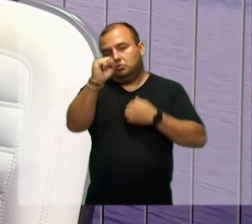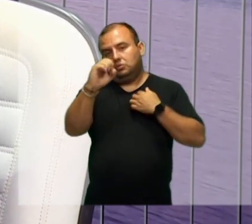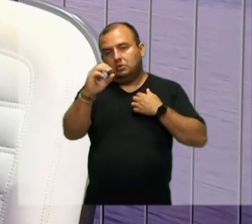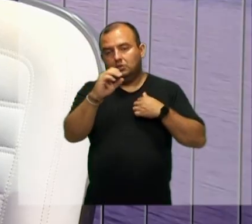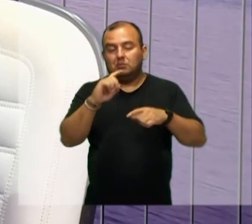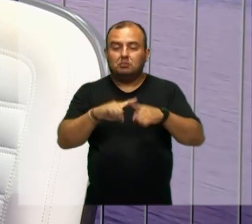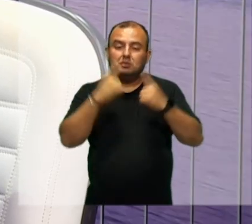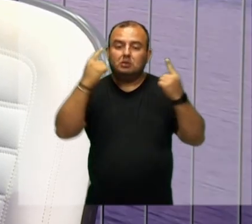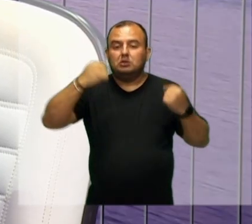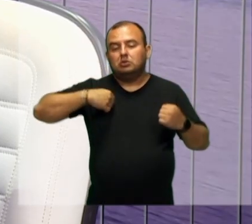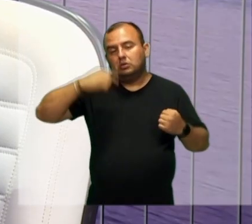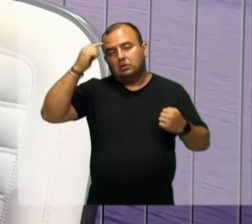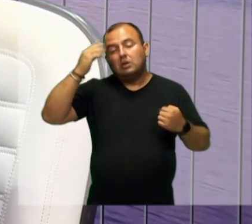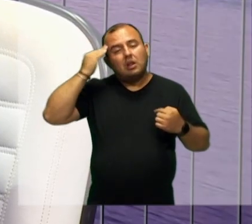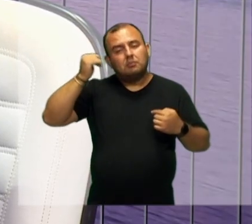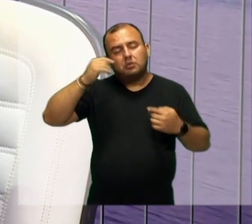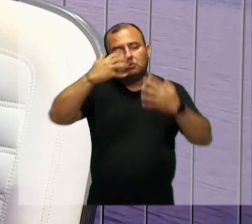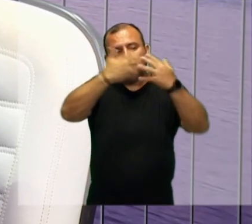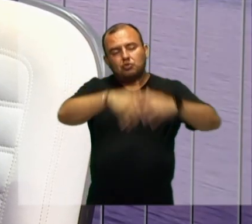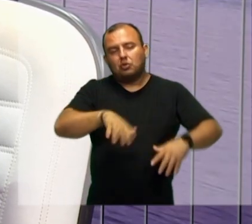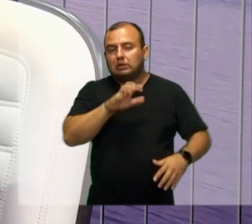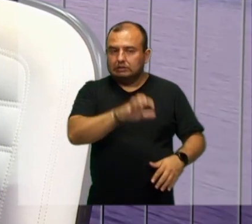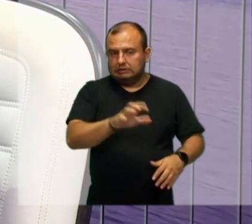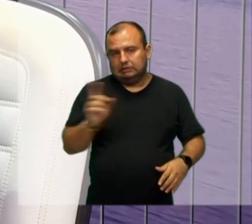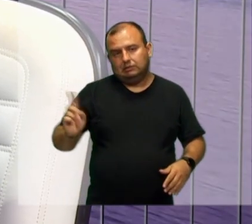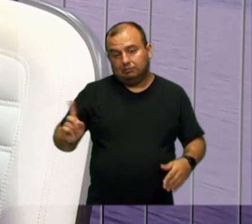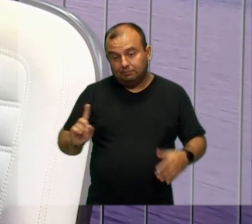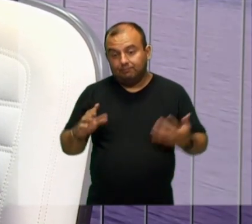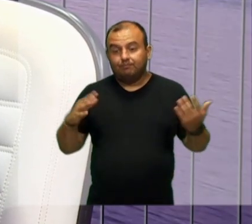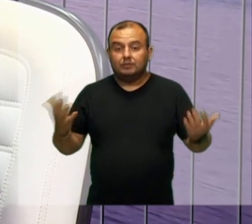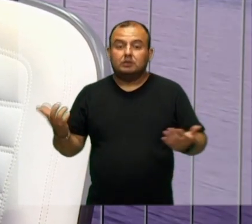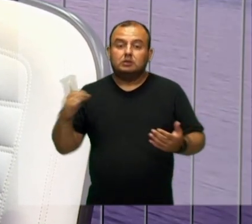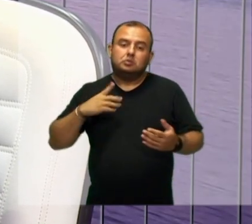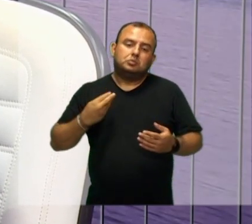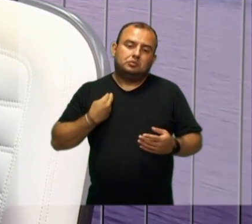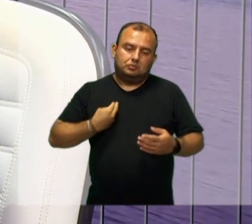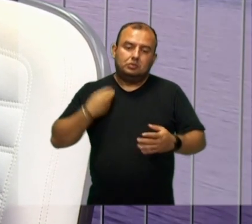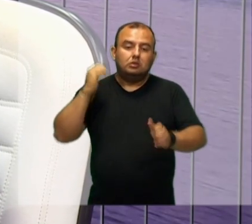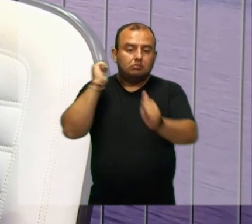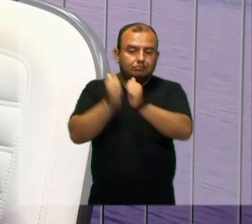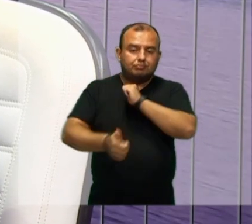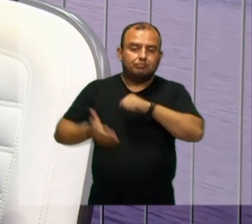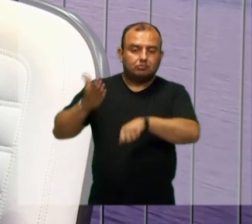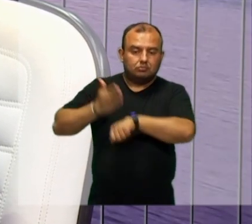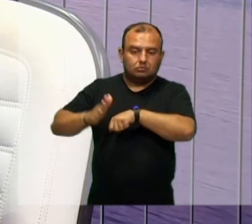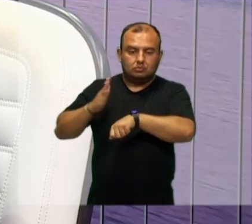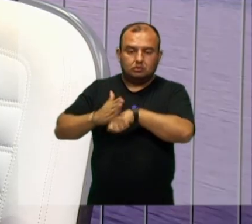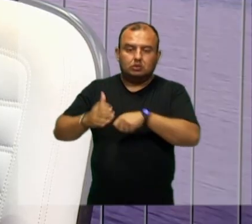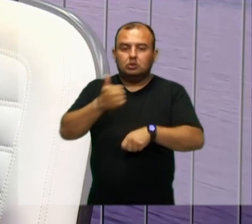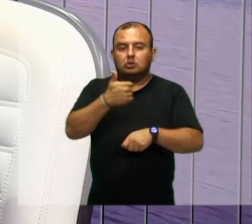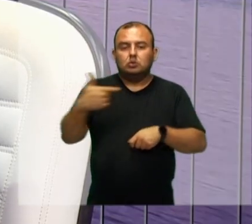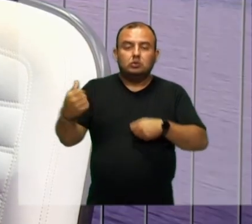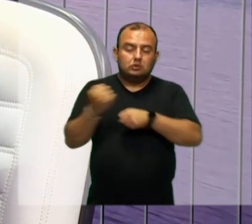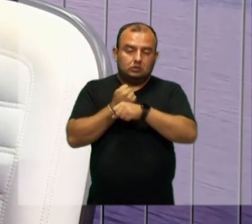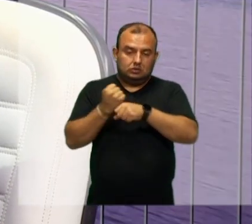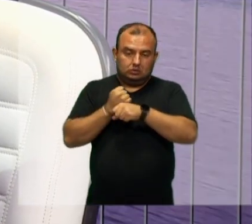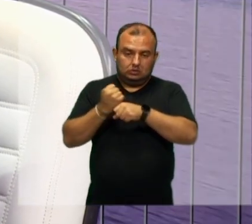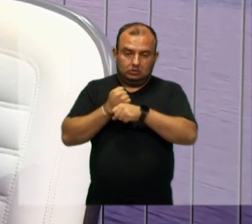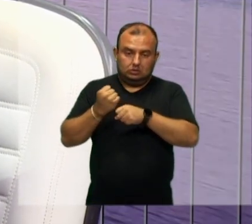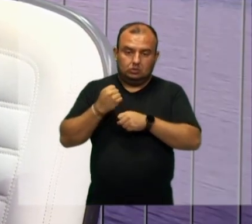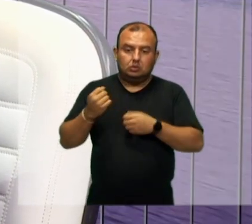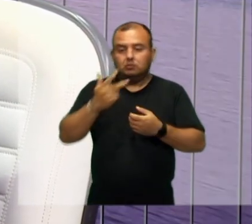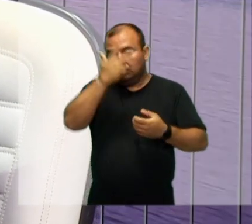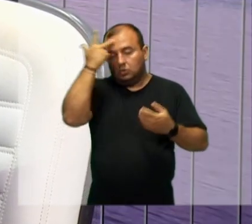Mas a gente sabe que não é assim que funciona. Então, eu tive uma vida de atleta de salto em altura durante 12 anos.